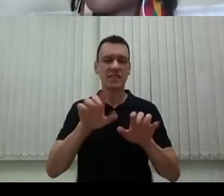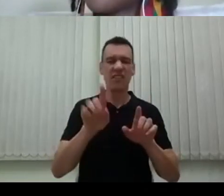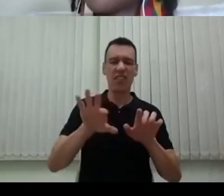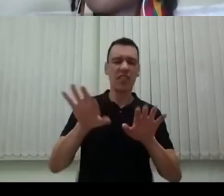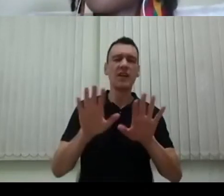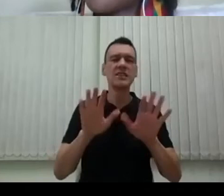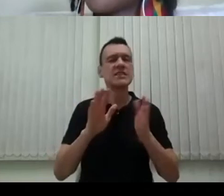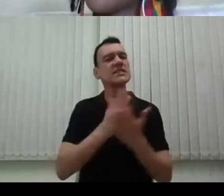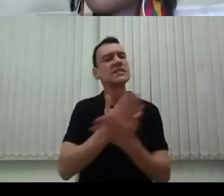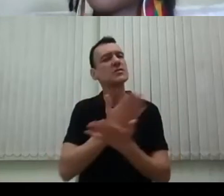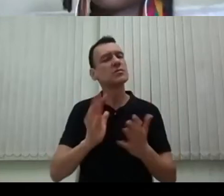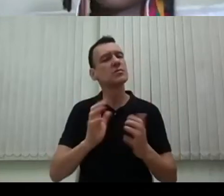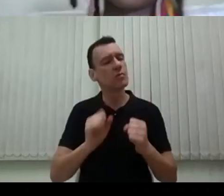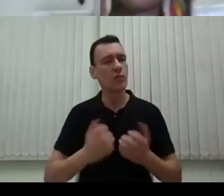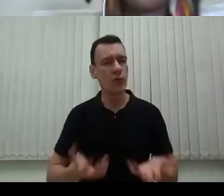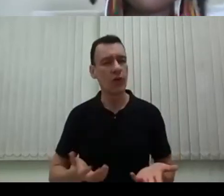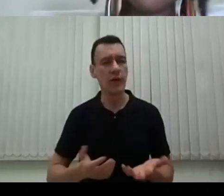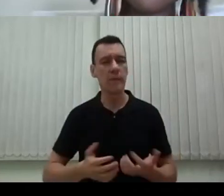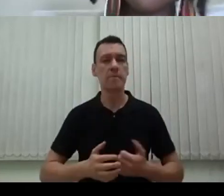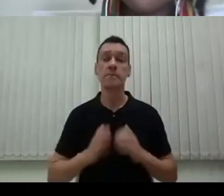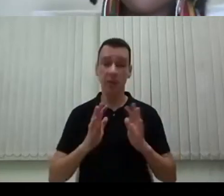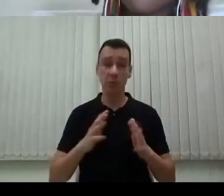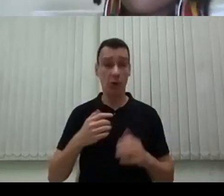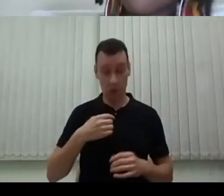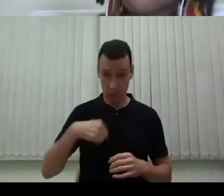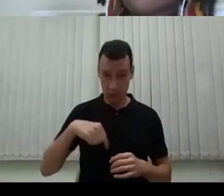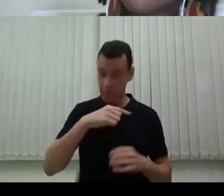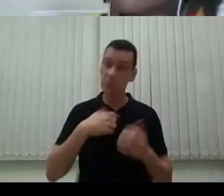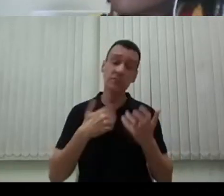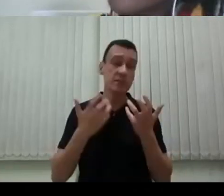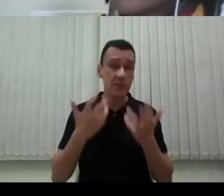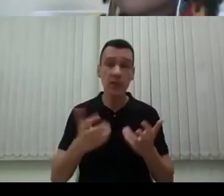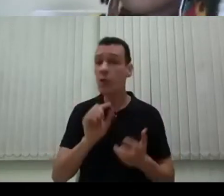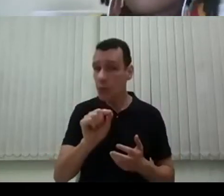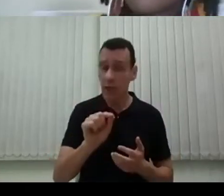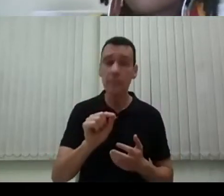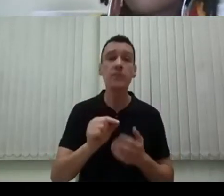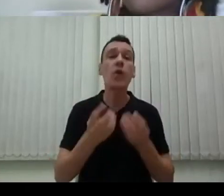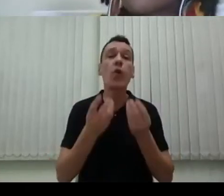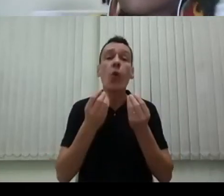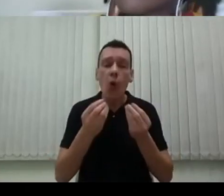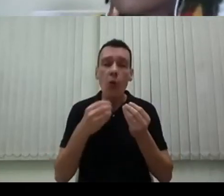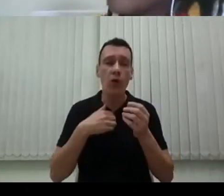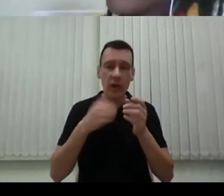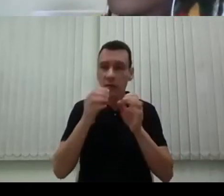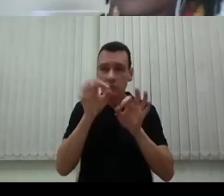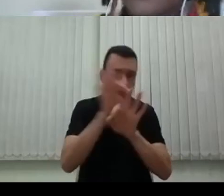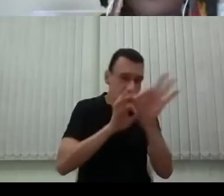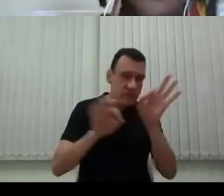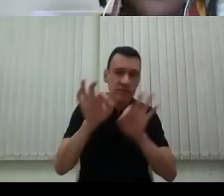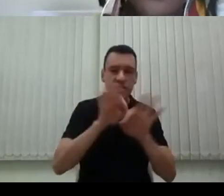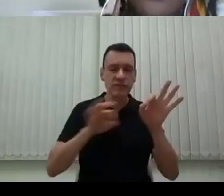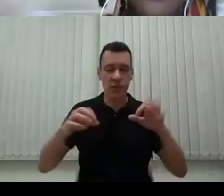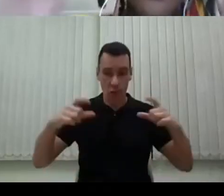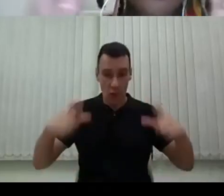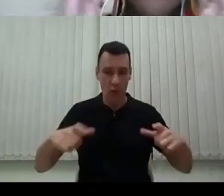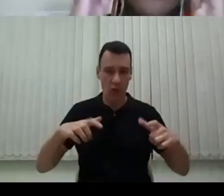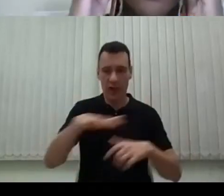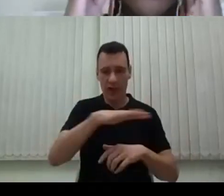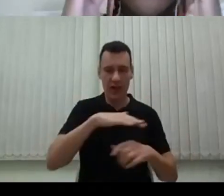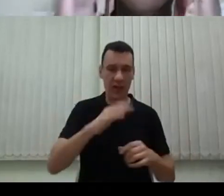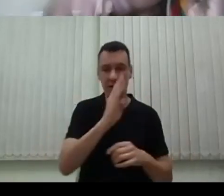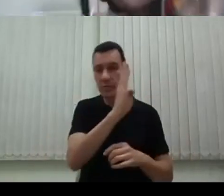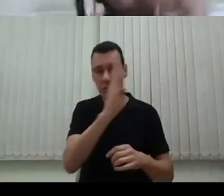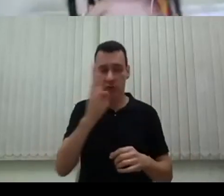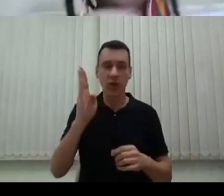de biblioteca como espaço de hegemonia, a gente está falando exatamente da forma de constituição das bibliotecas. No Brasil, como é que as bibliotecas